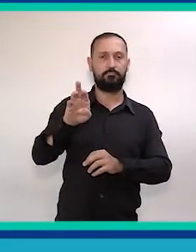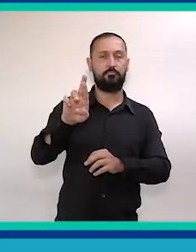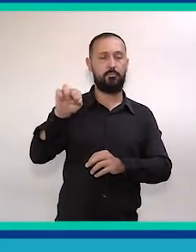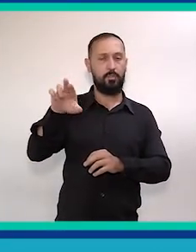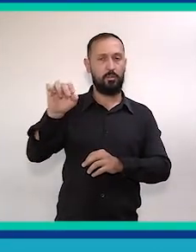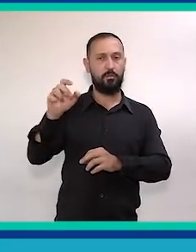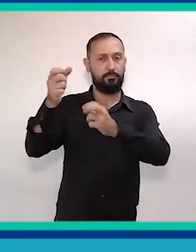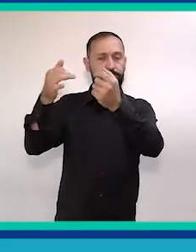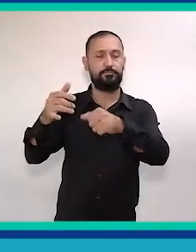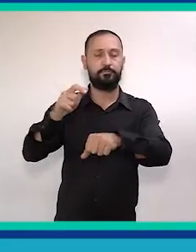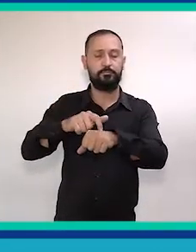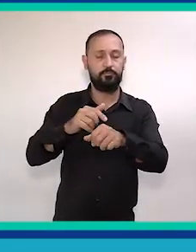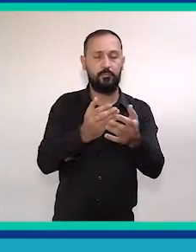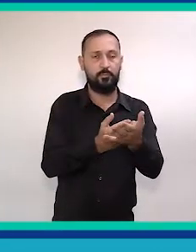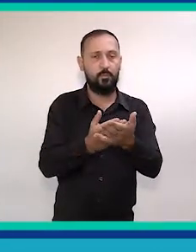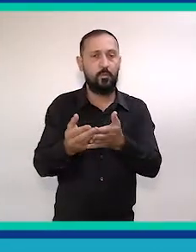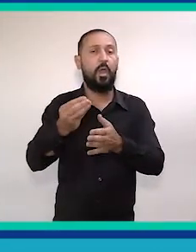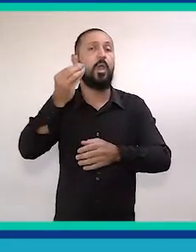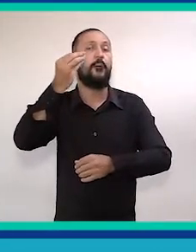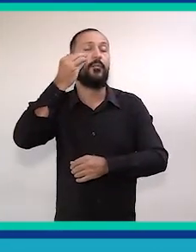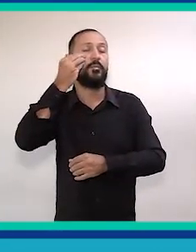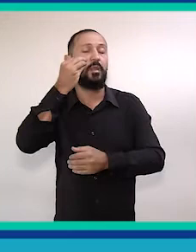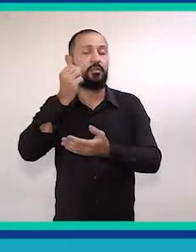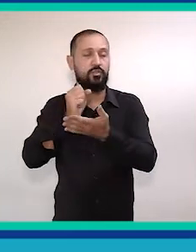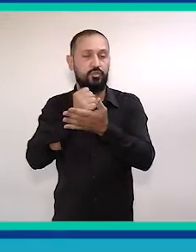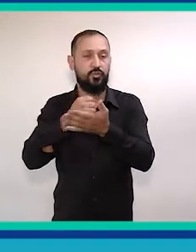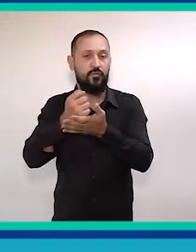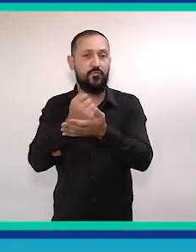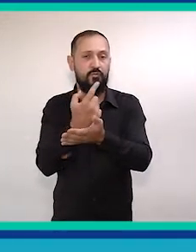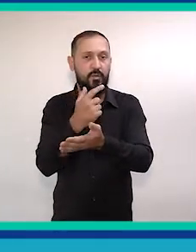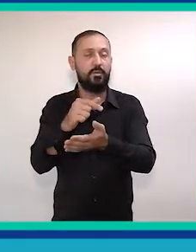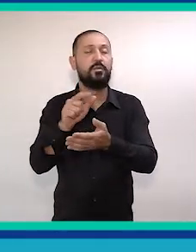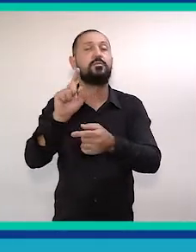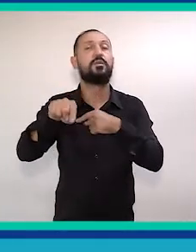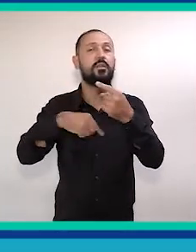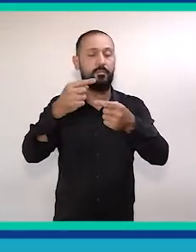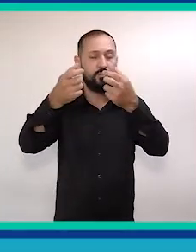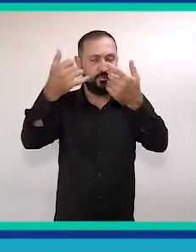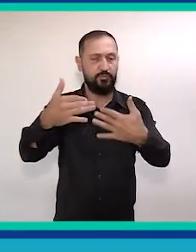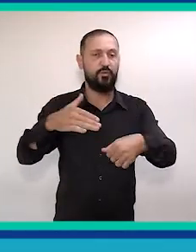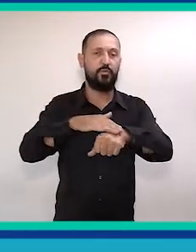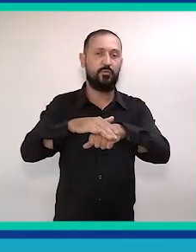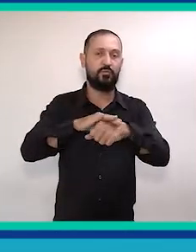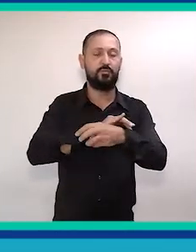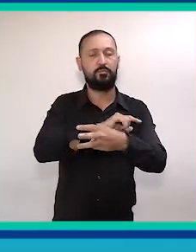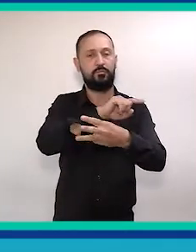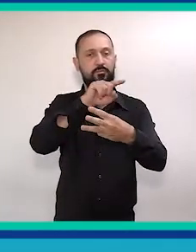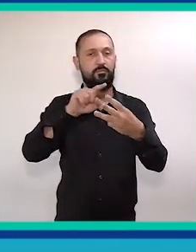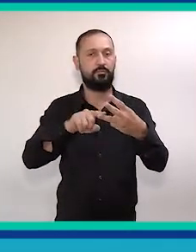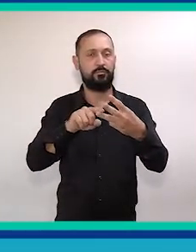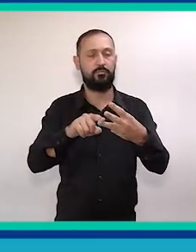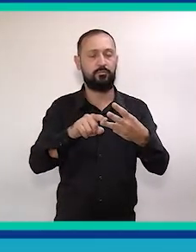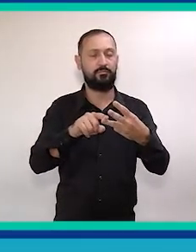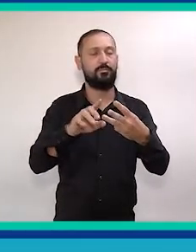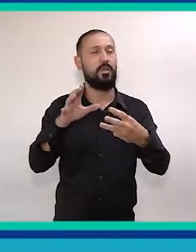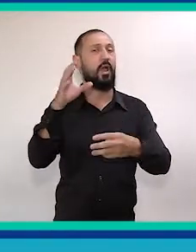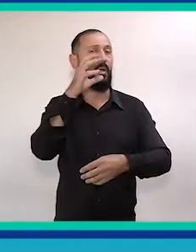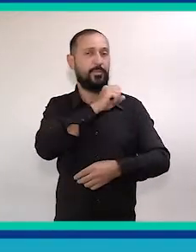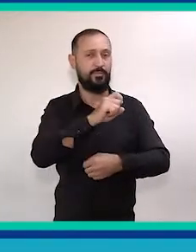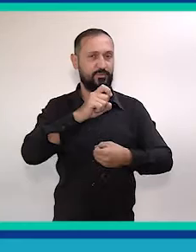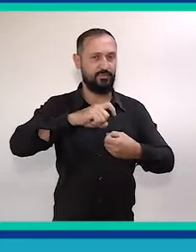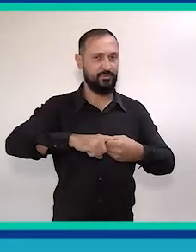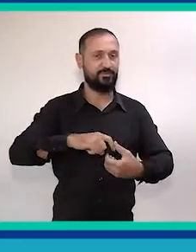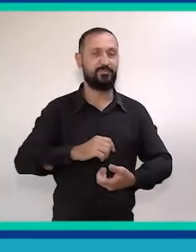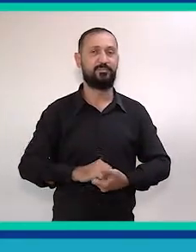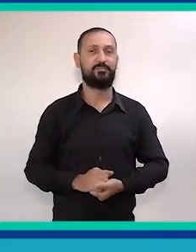o Breno falou que terminaram todo esse processo que se iniciam os testes farmacológicos, e é sobre isso que a gente vai falar no terceiro bloco do